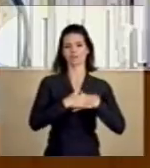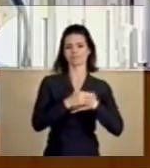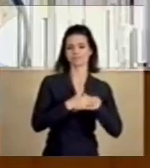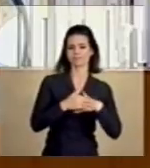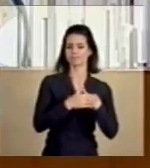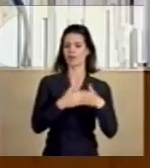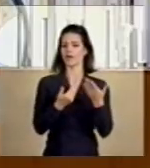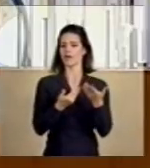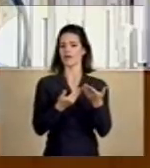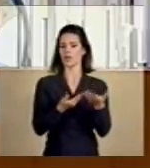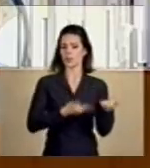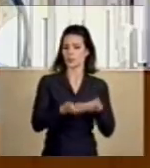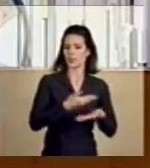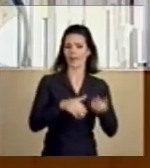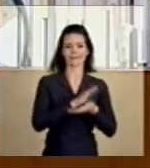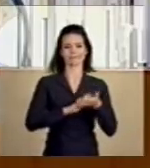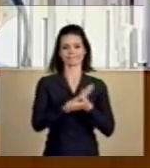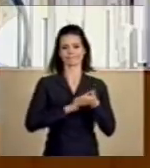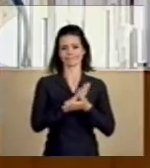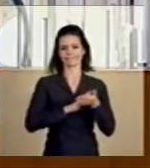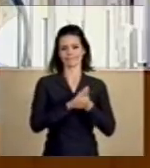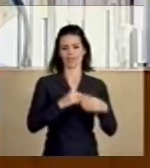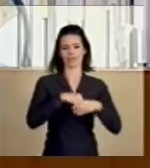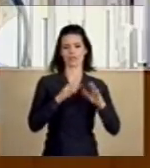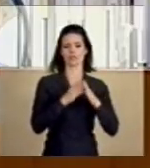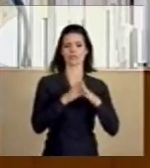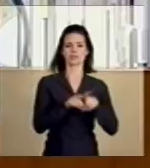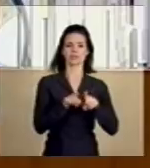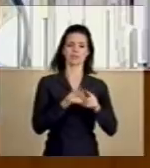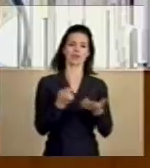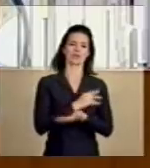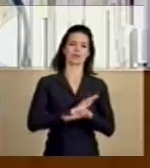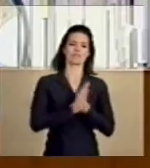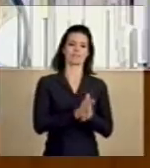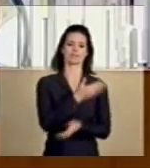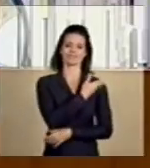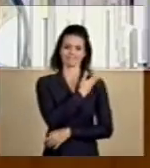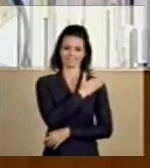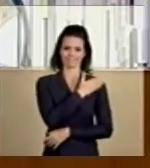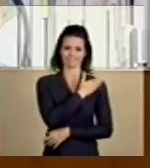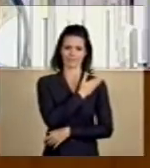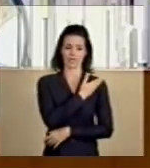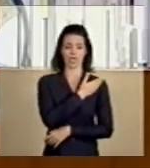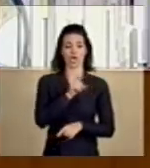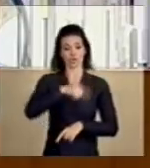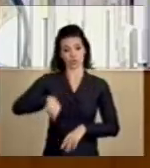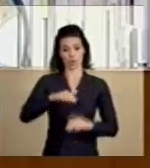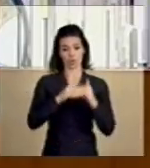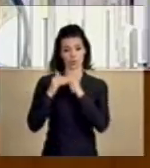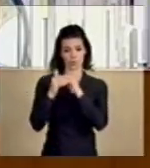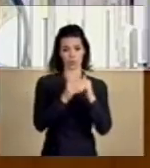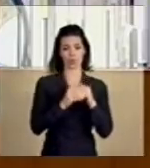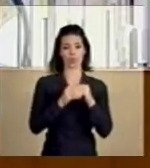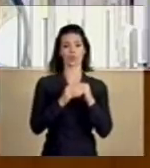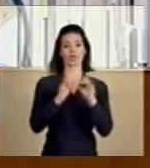sofrimento. E, por isso, eu acho que, quando nós dizemos isso, somos todos iguais, sim, na nossa dignidade, mas temos o direito de